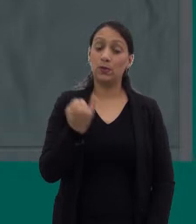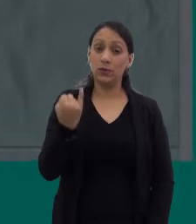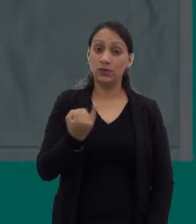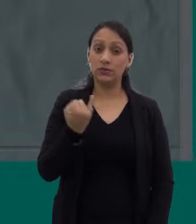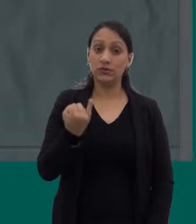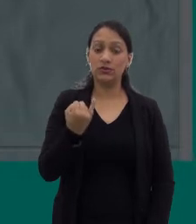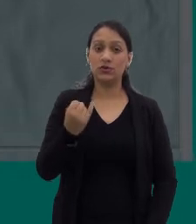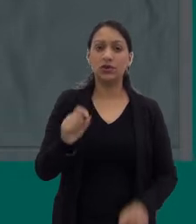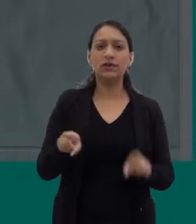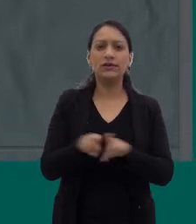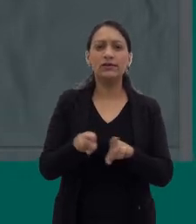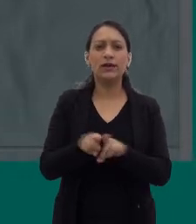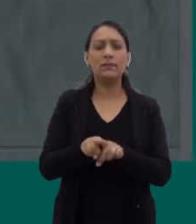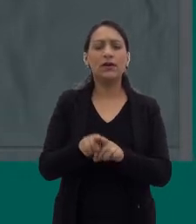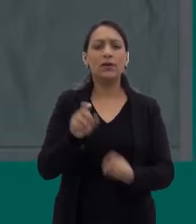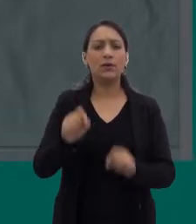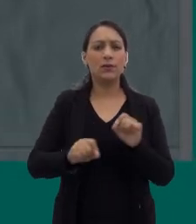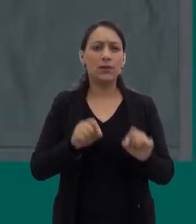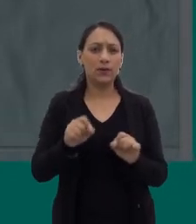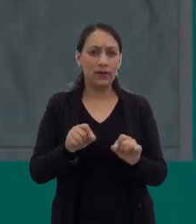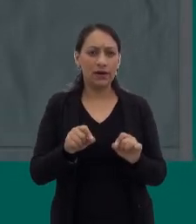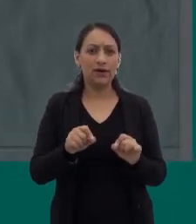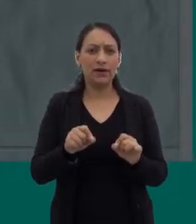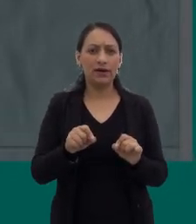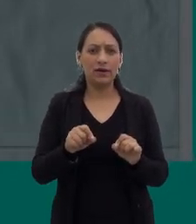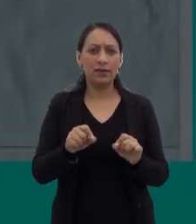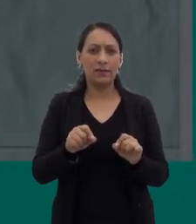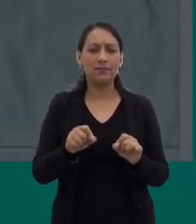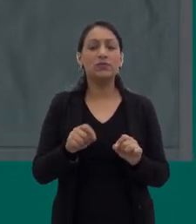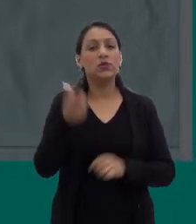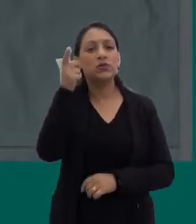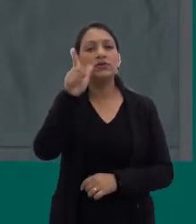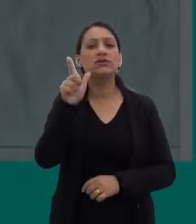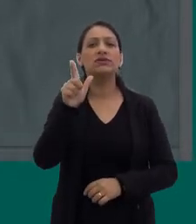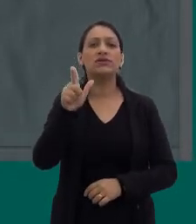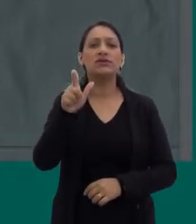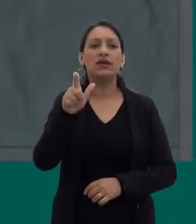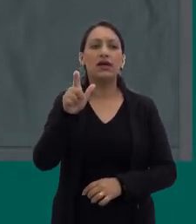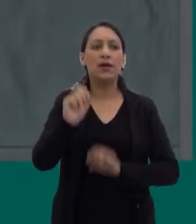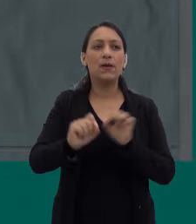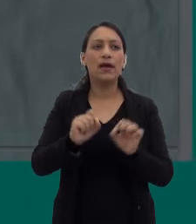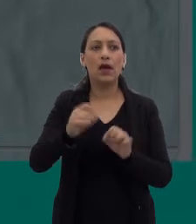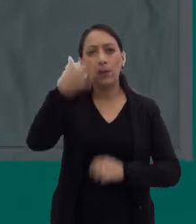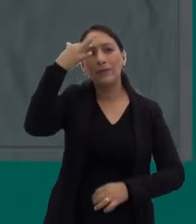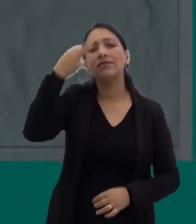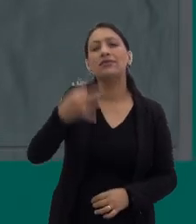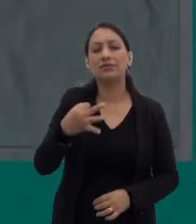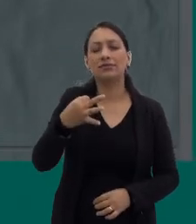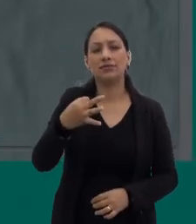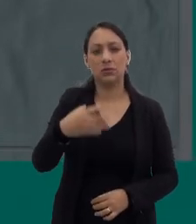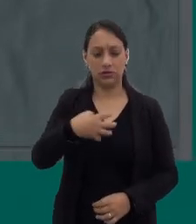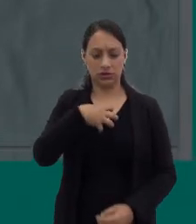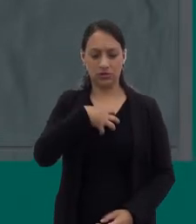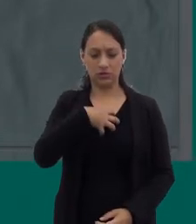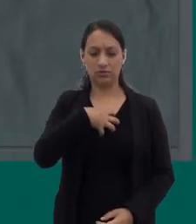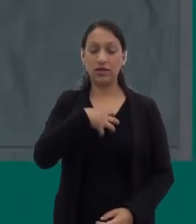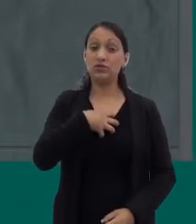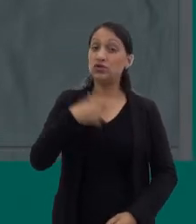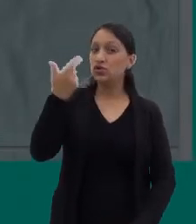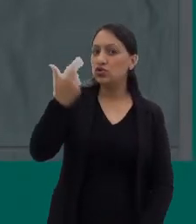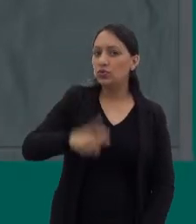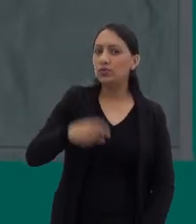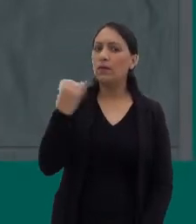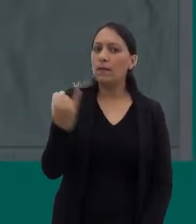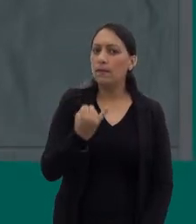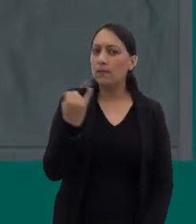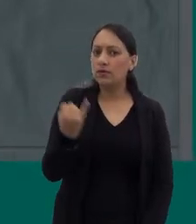o oposto da anterior, né, gente? Conseguir elaborar o sentimento, compreender ele e, de novo, muito